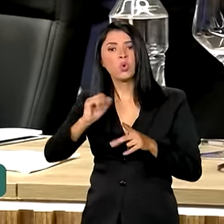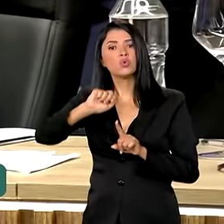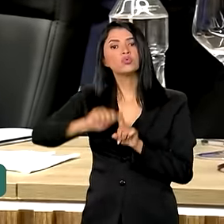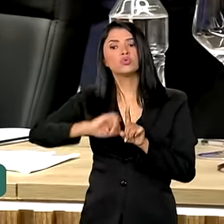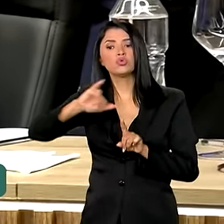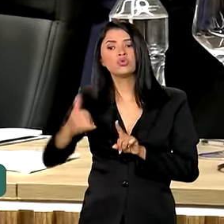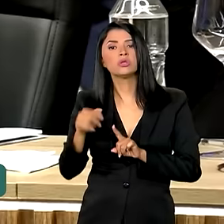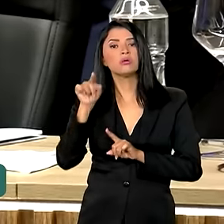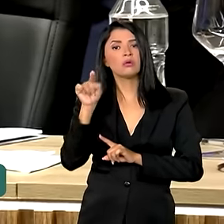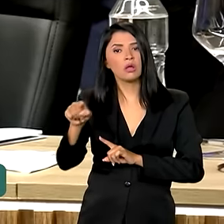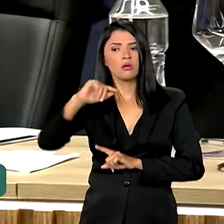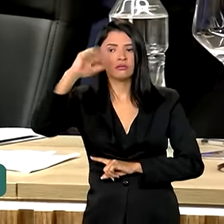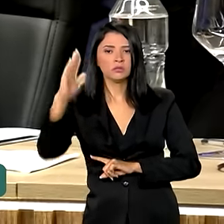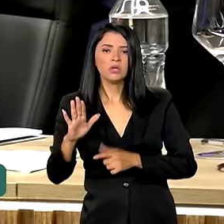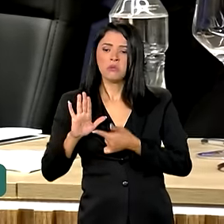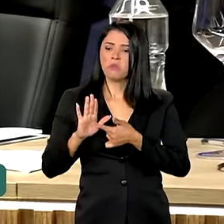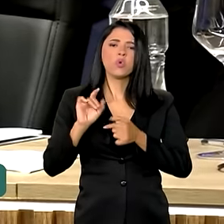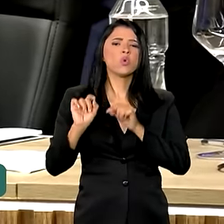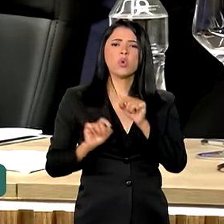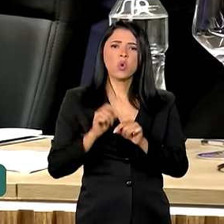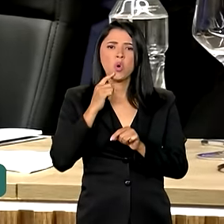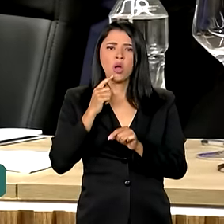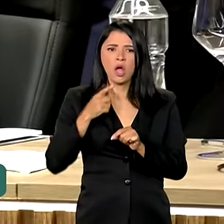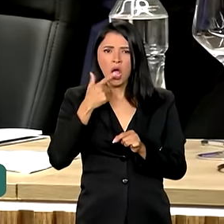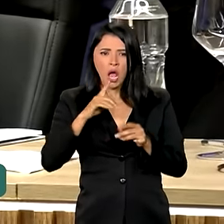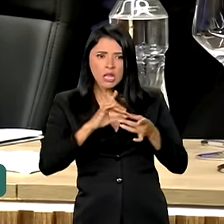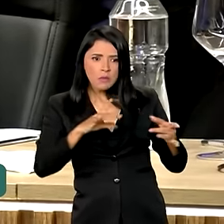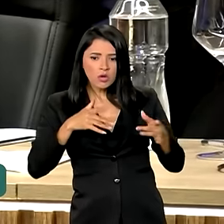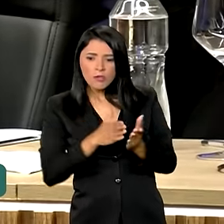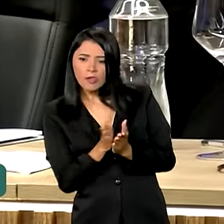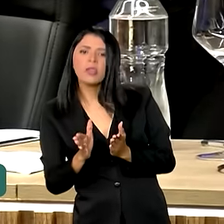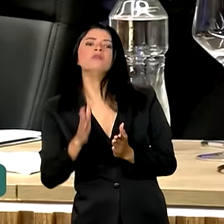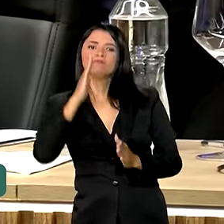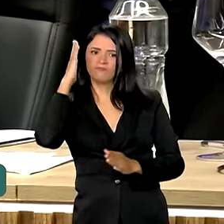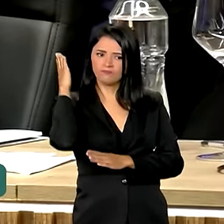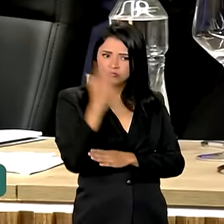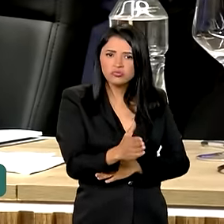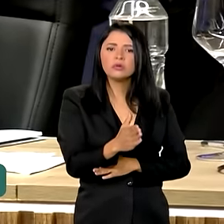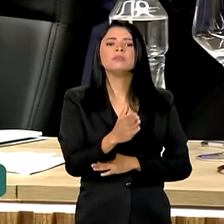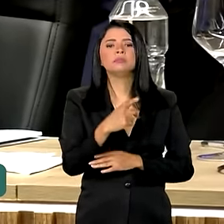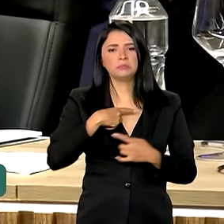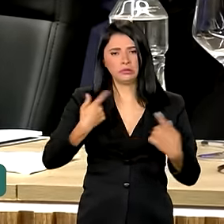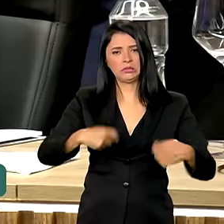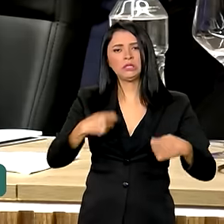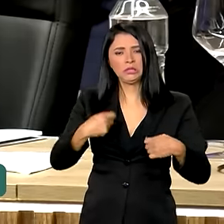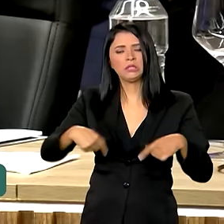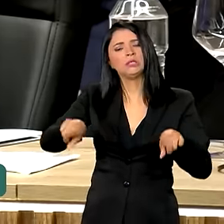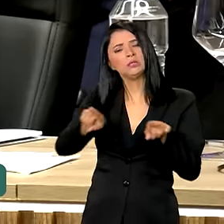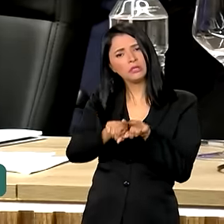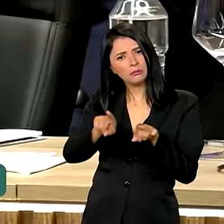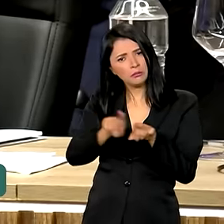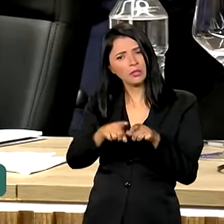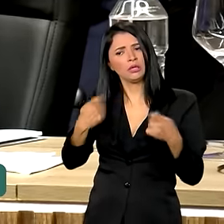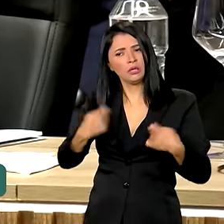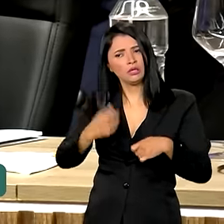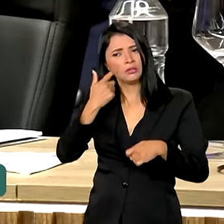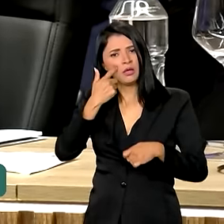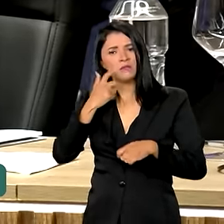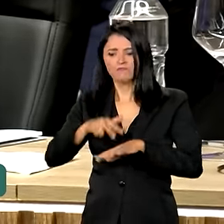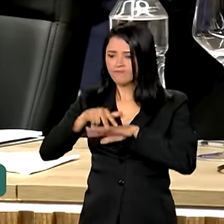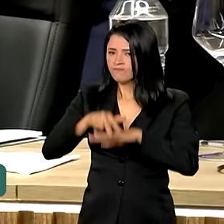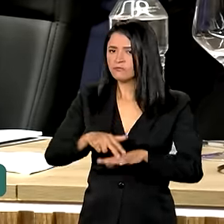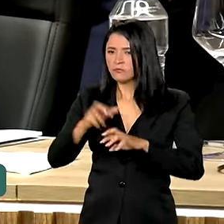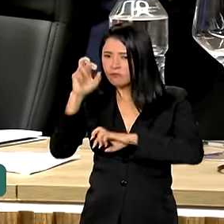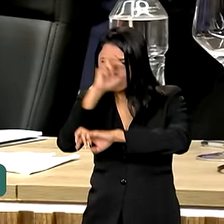Brasil demonstram que não há atalho da democracia em nossa região. Mas é preciso